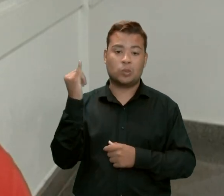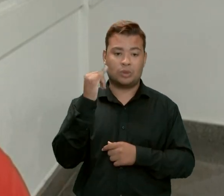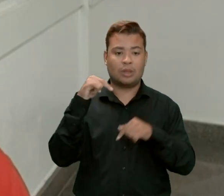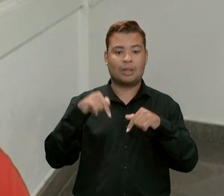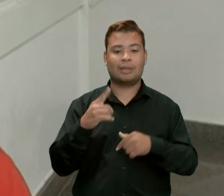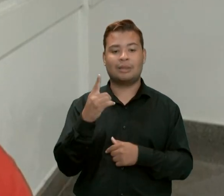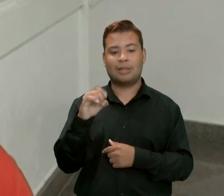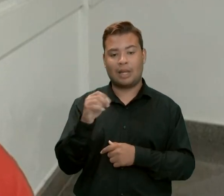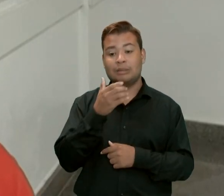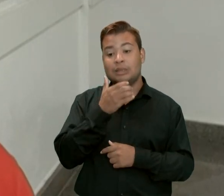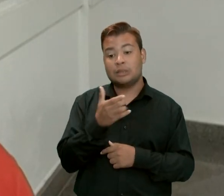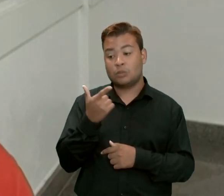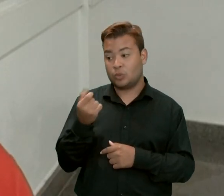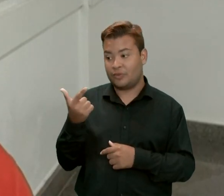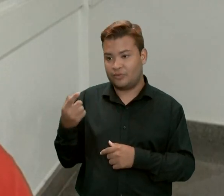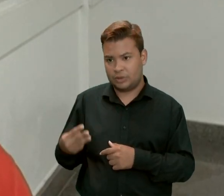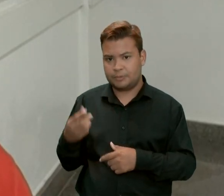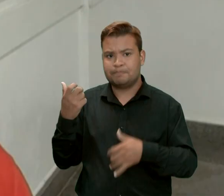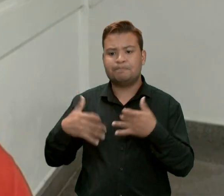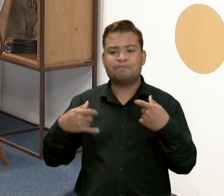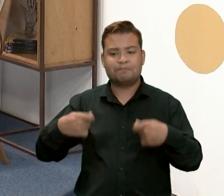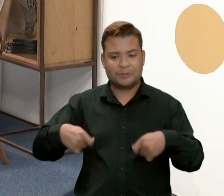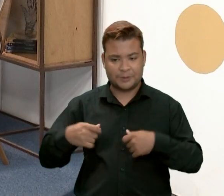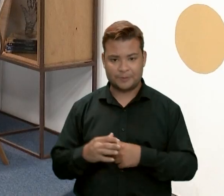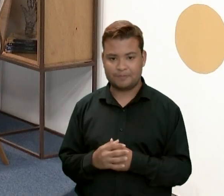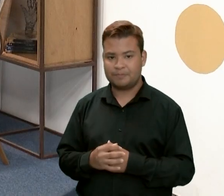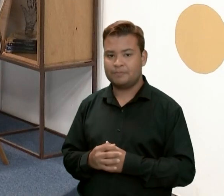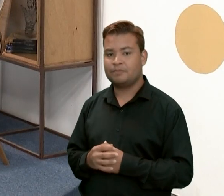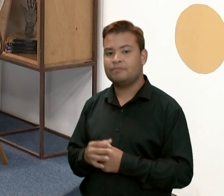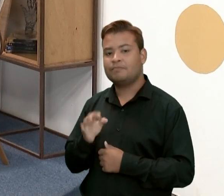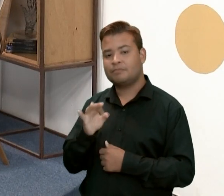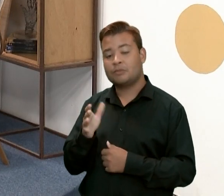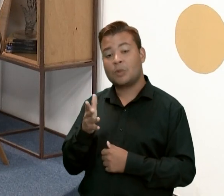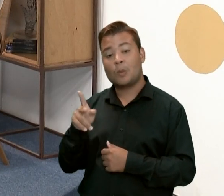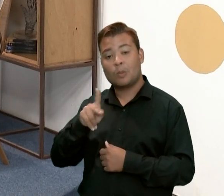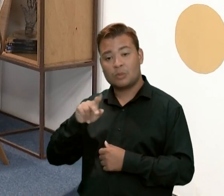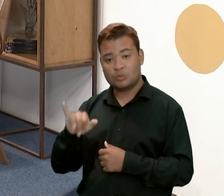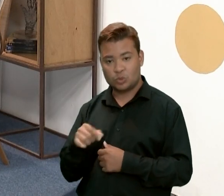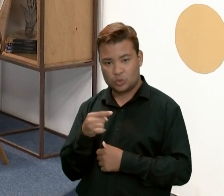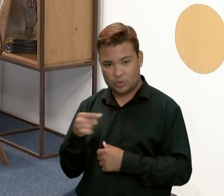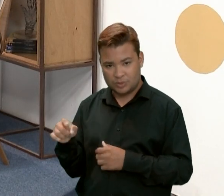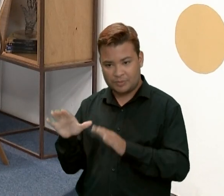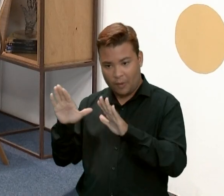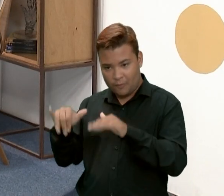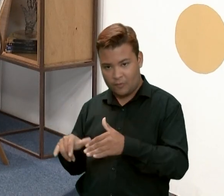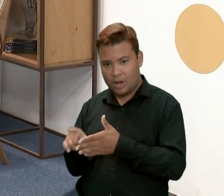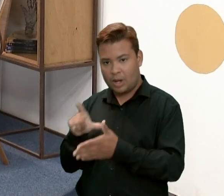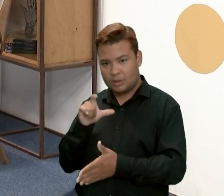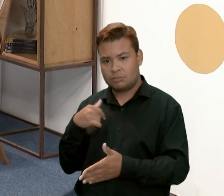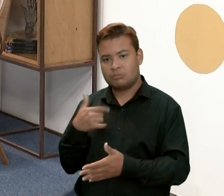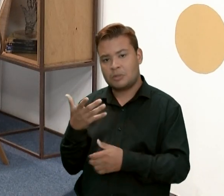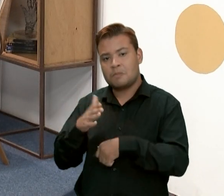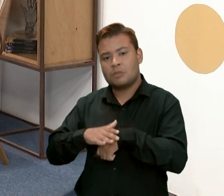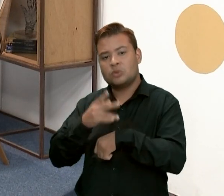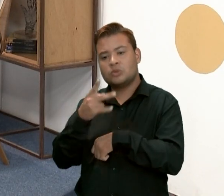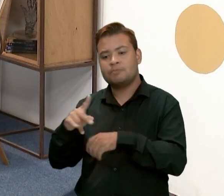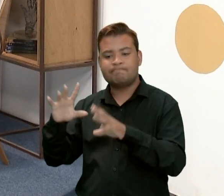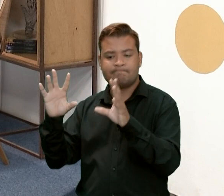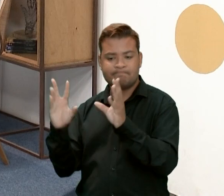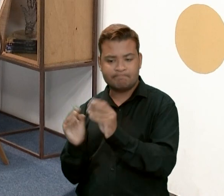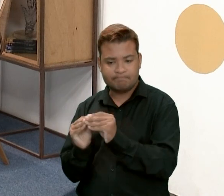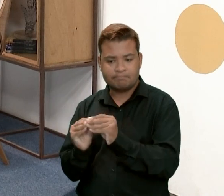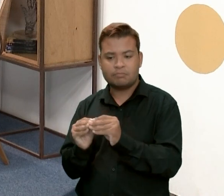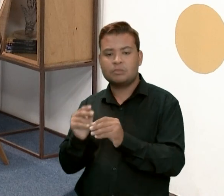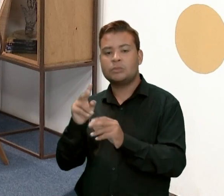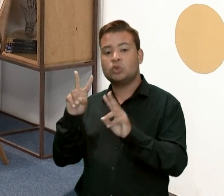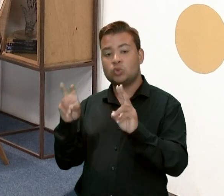de 2023. É isso, professor João. Antes da gente encerrar, eu queria que você fizesse uma fala final, assim, de consideração